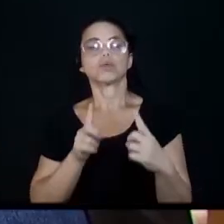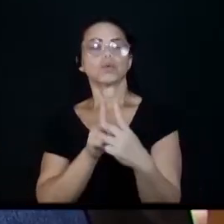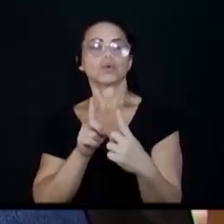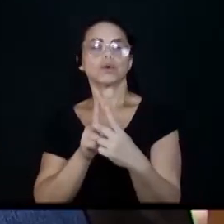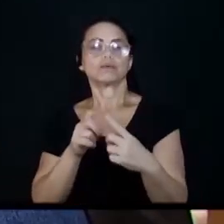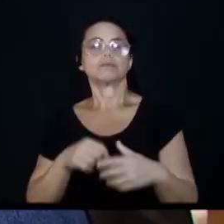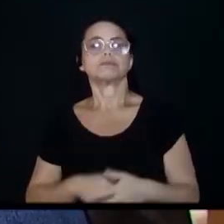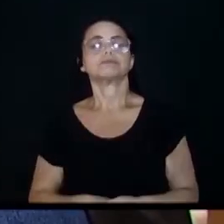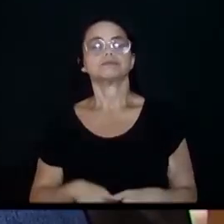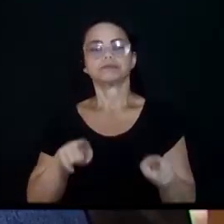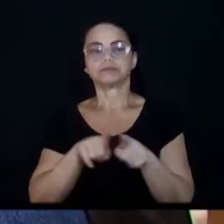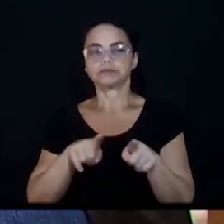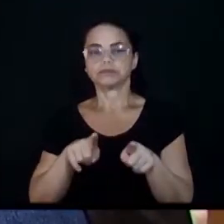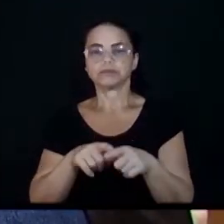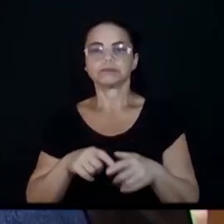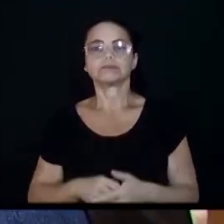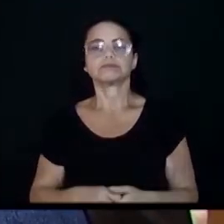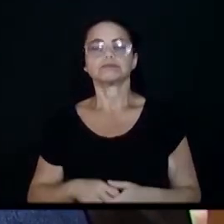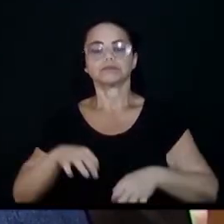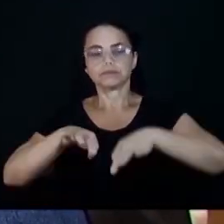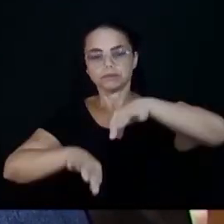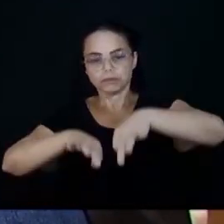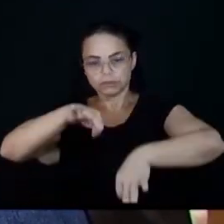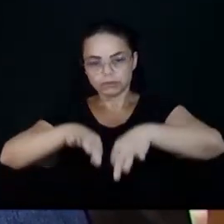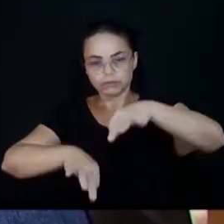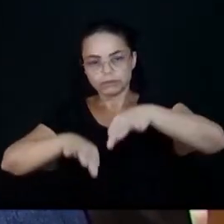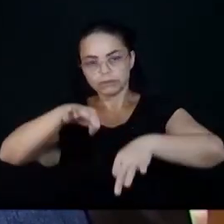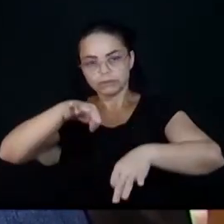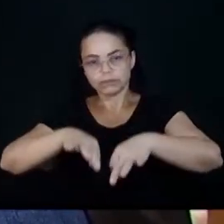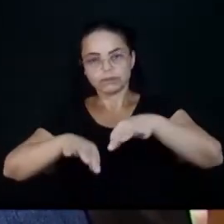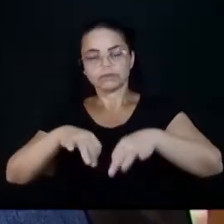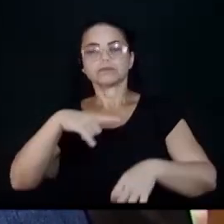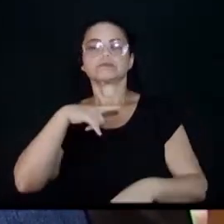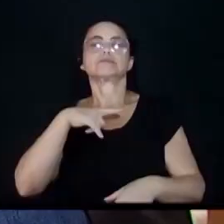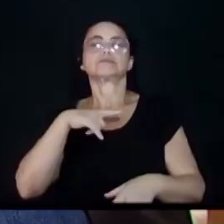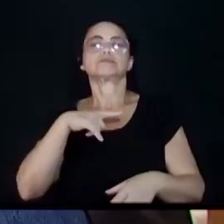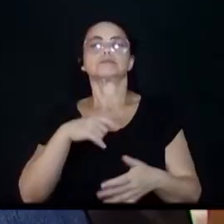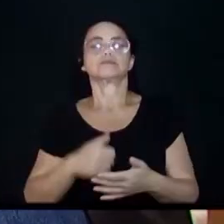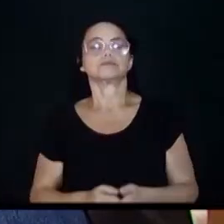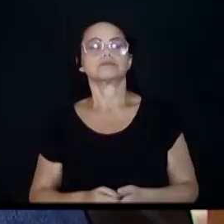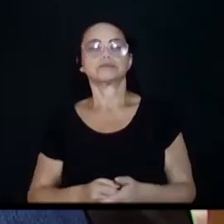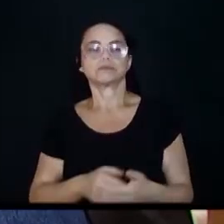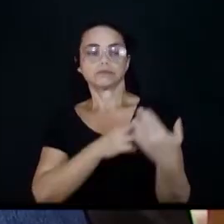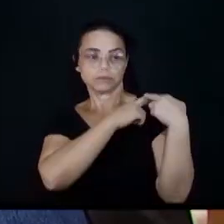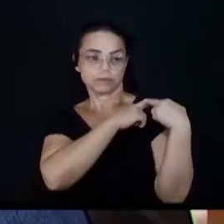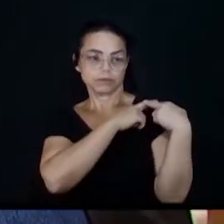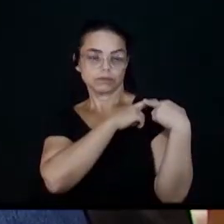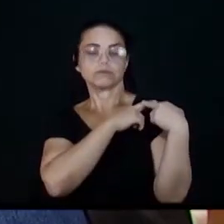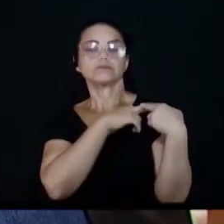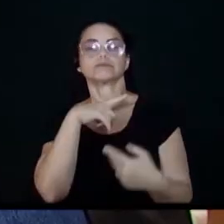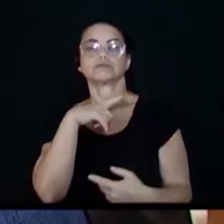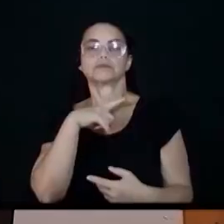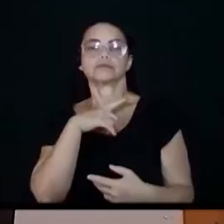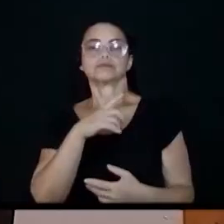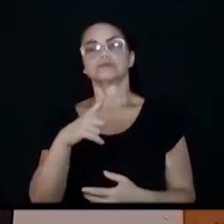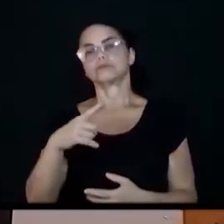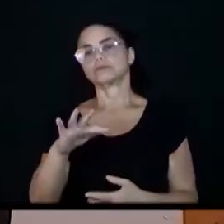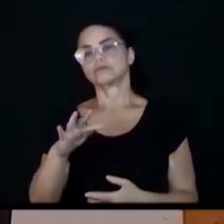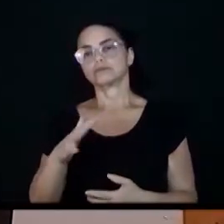os oficineiros, então cada oficina tem um oficineiro responsável. Então hoje a gente tem a oficina